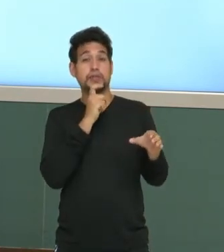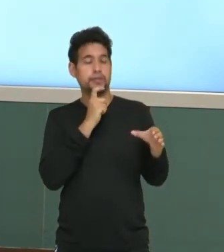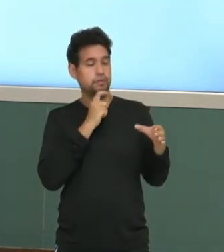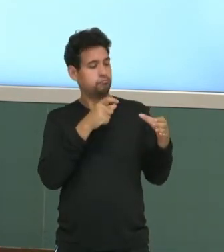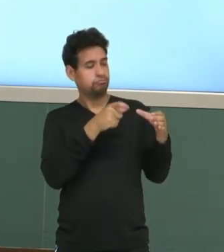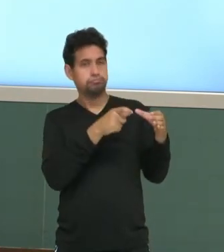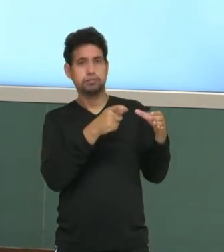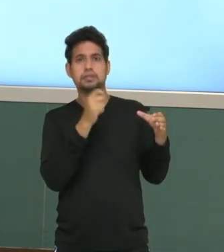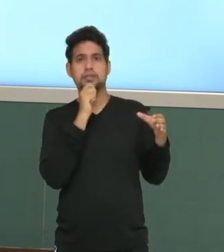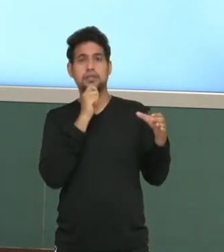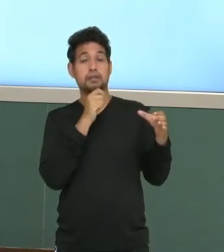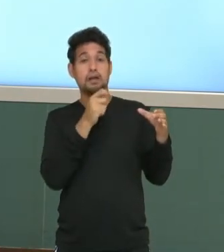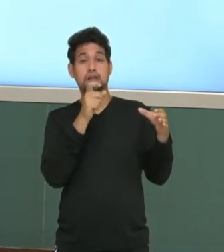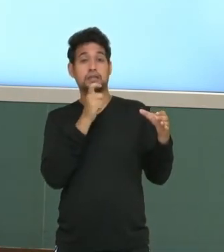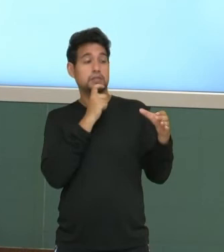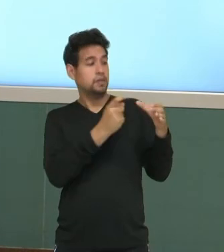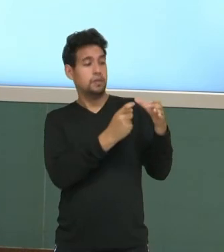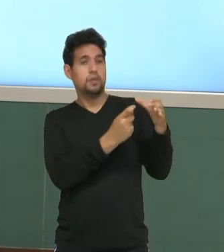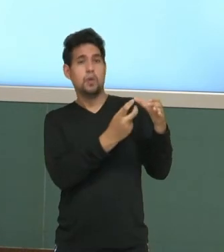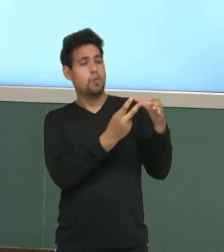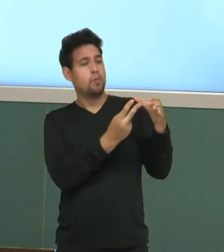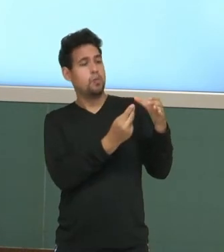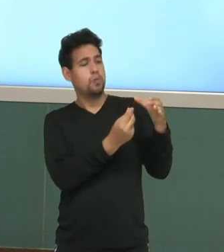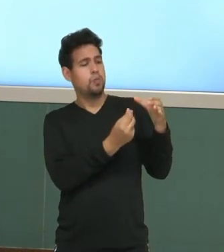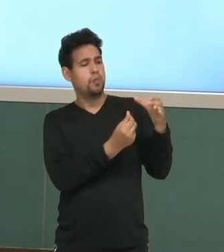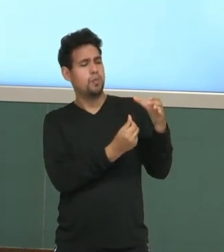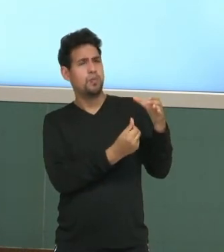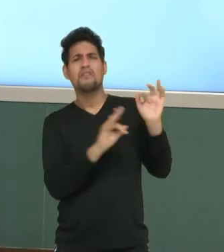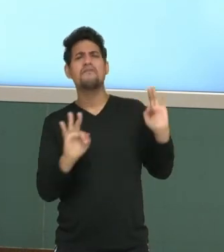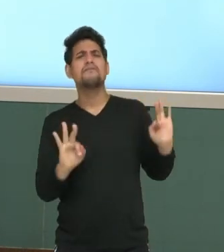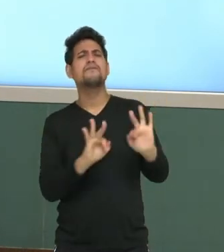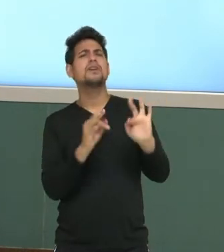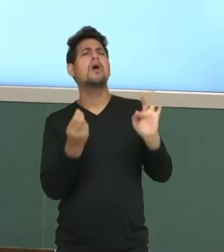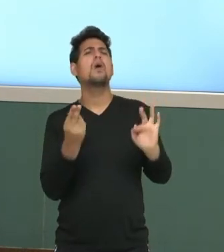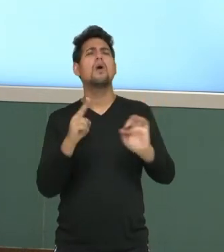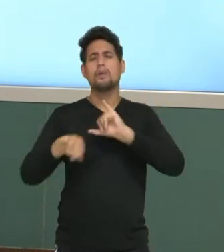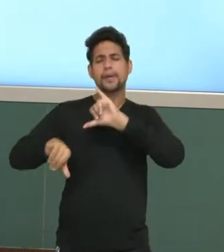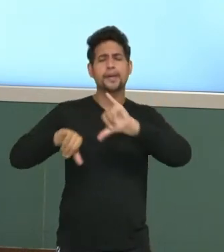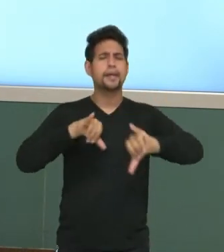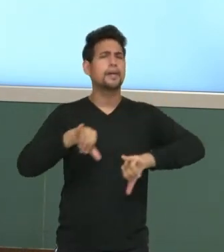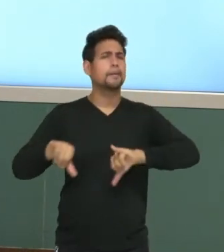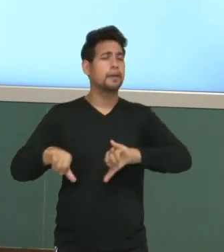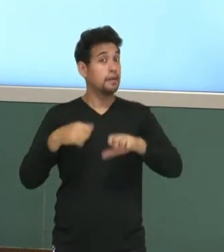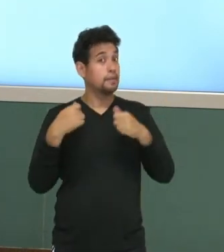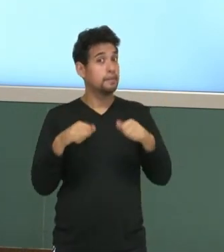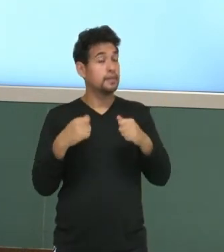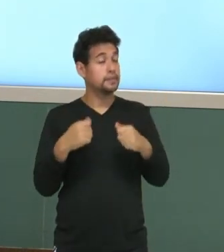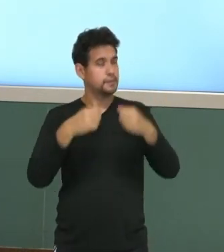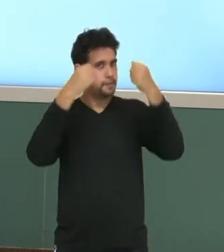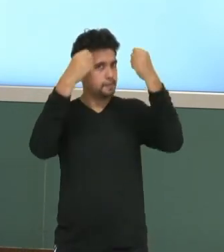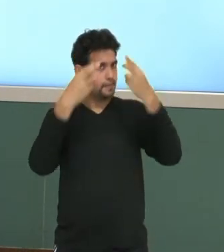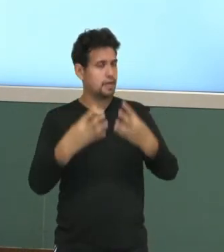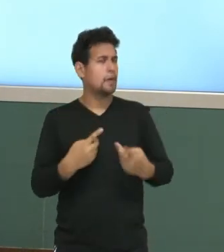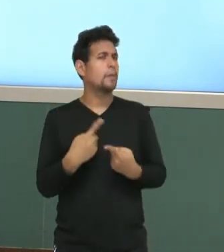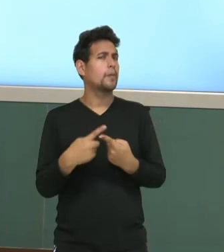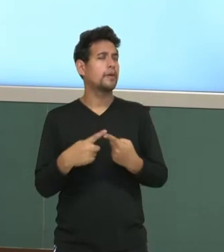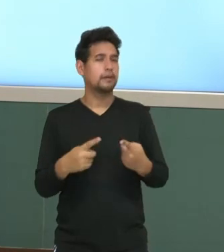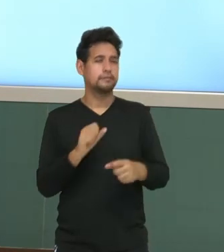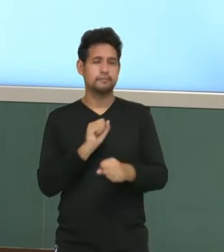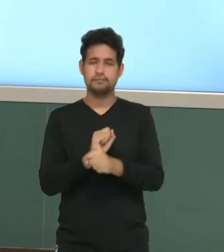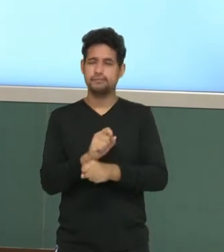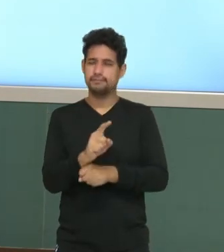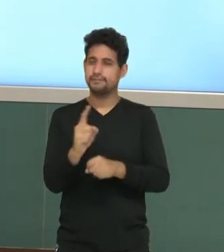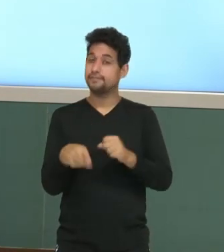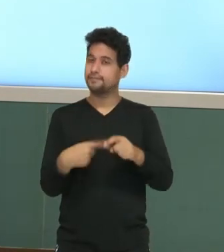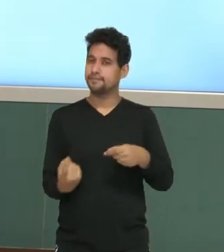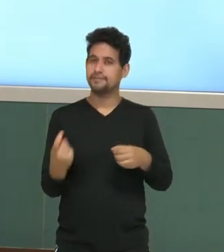E esse gelo vai derretendo. Será que é física ou química essa transformação? Você tem que colocar argumentos para isso. Eu vou dar um tempinho